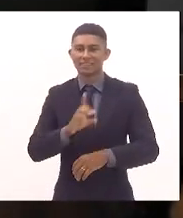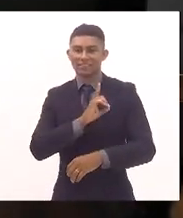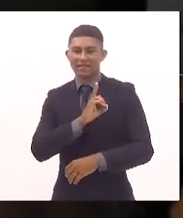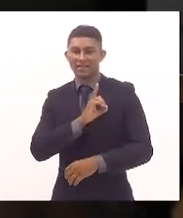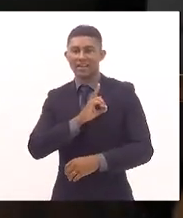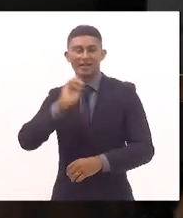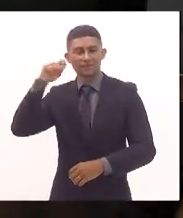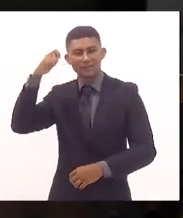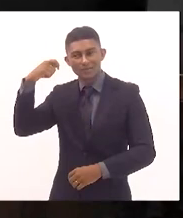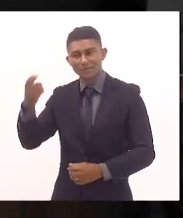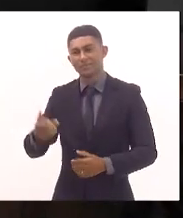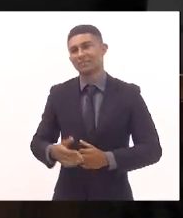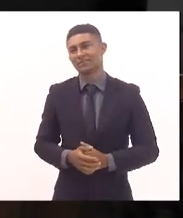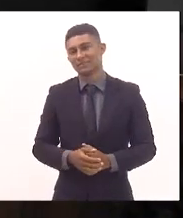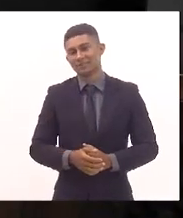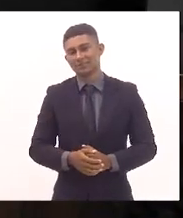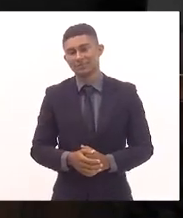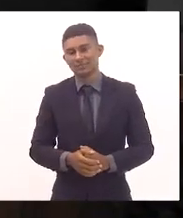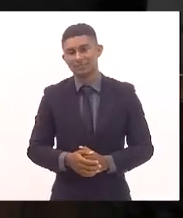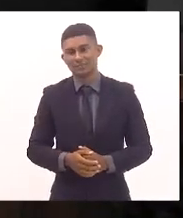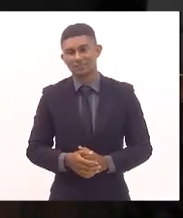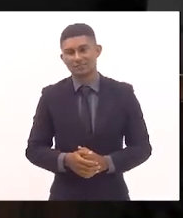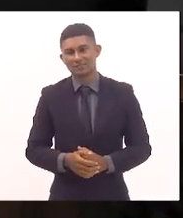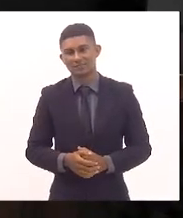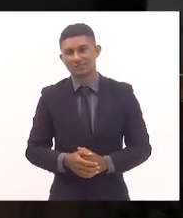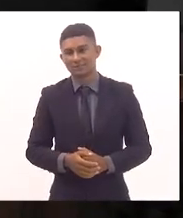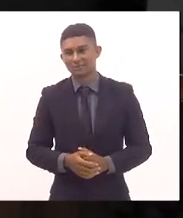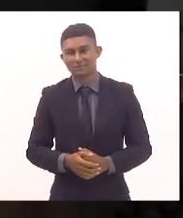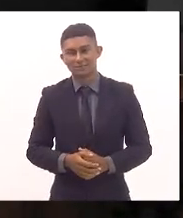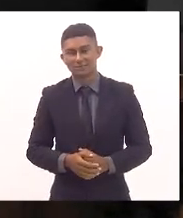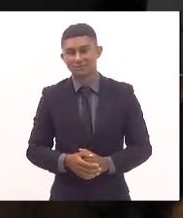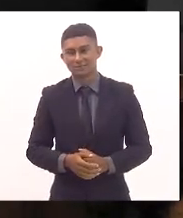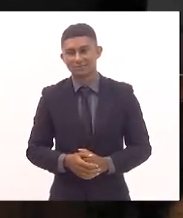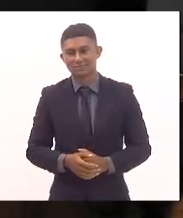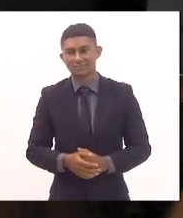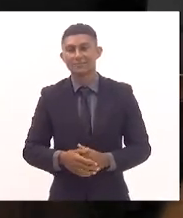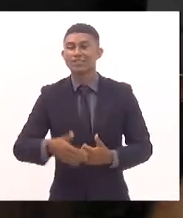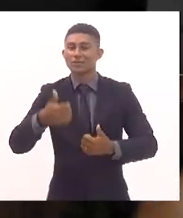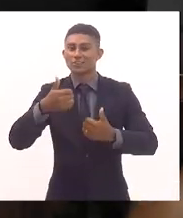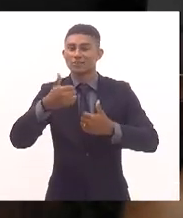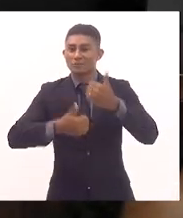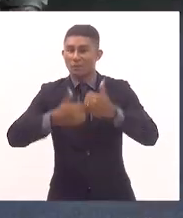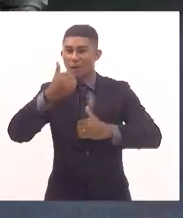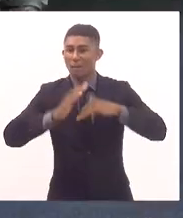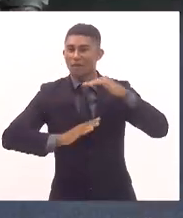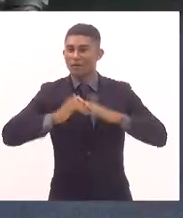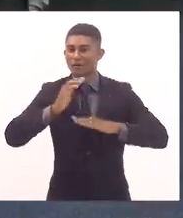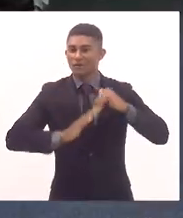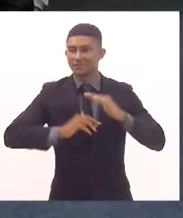Delegado, ator. Deputado. Eu acho que o senhor. Jogador de futebol. O senhor merece um distintivo da Polícia